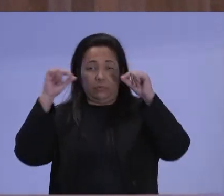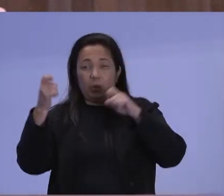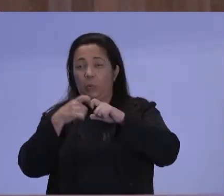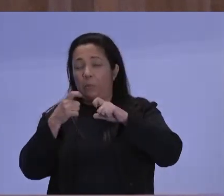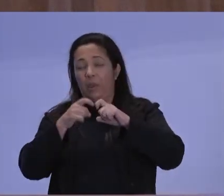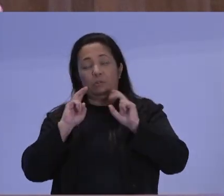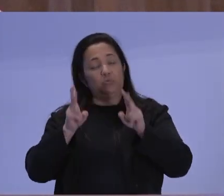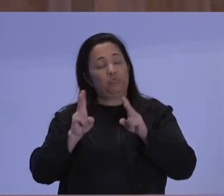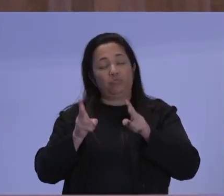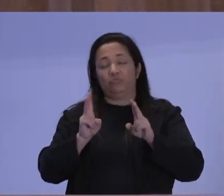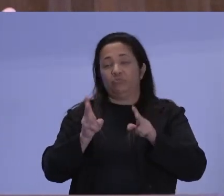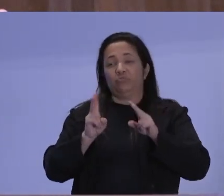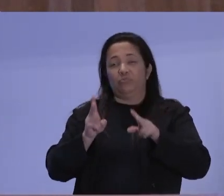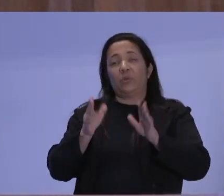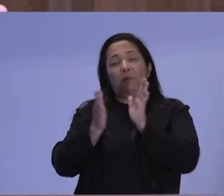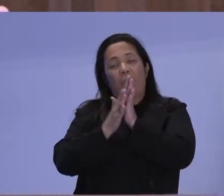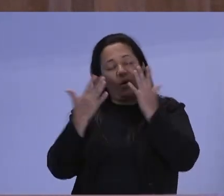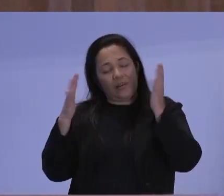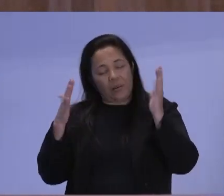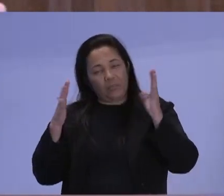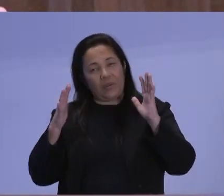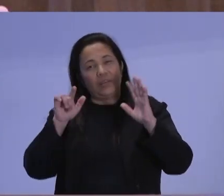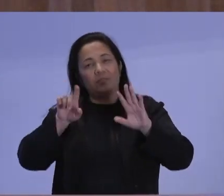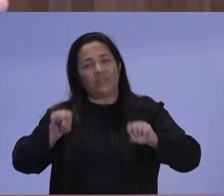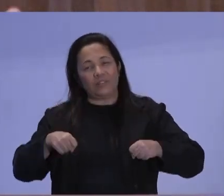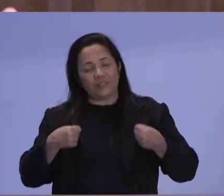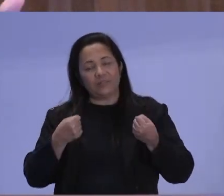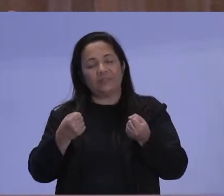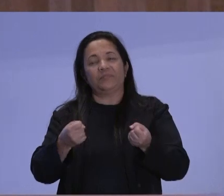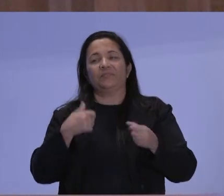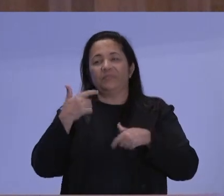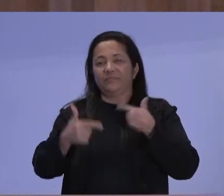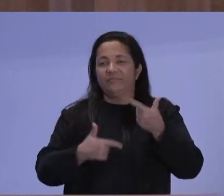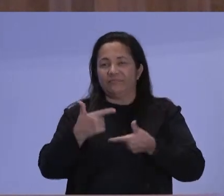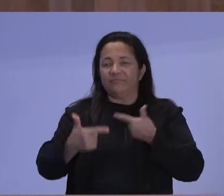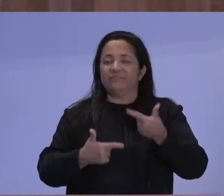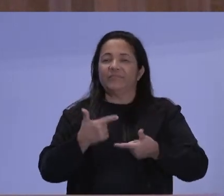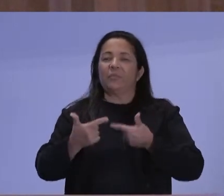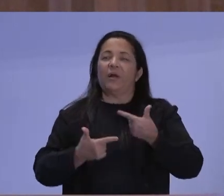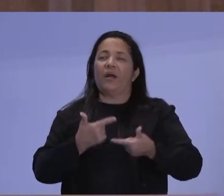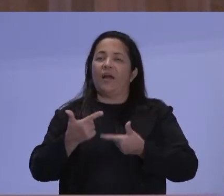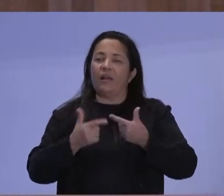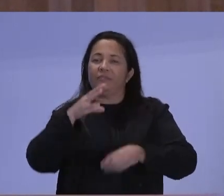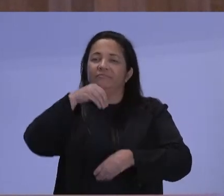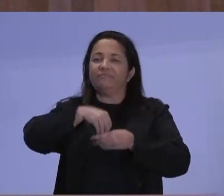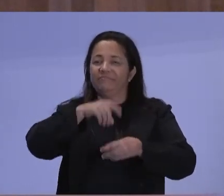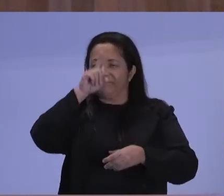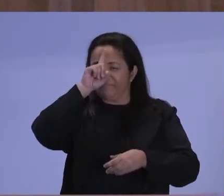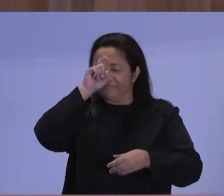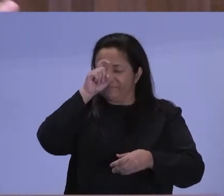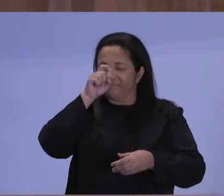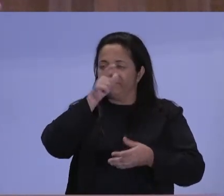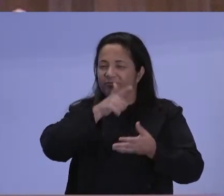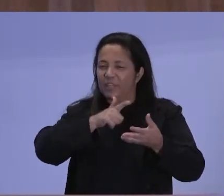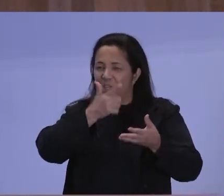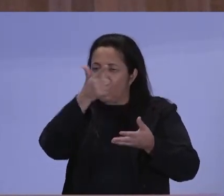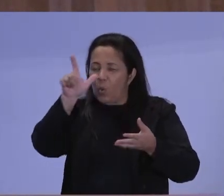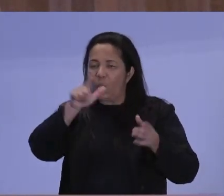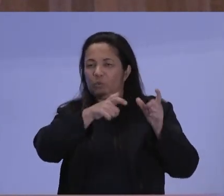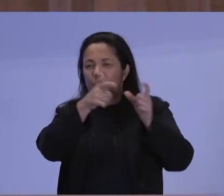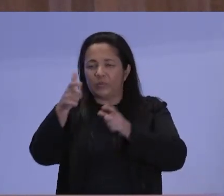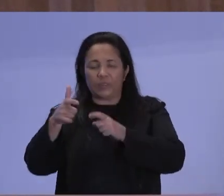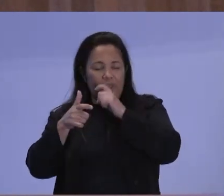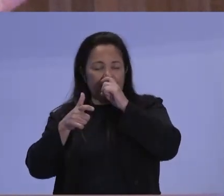parabéns a vocês que têm se dedicado para que o serviço continue de pé, para que as pessoas tenham atendimento, para que haja visibilidade para esse tema. Eu acho que isso é